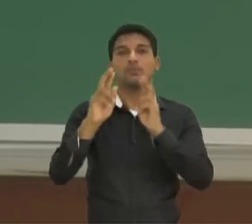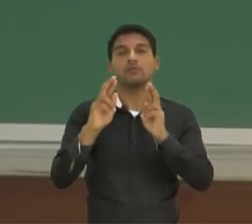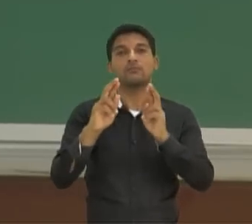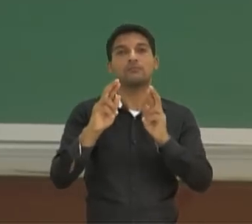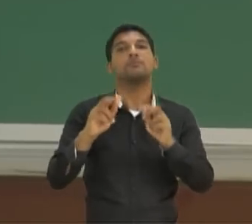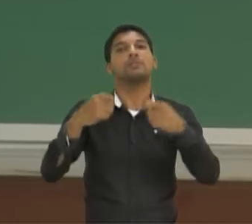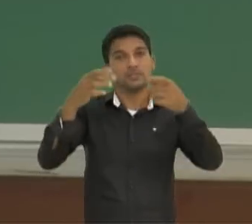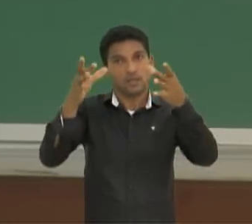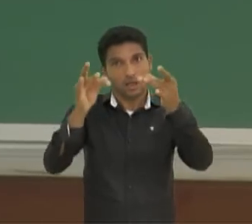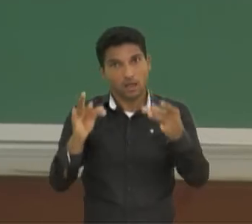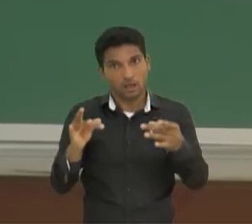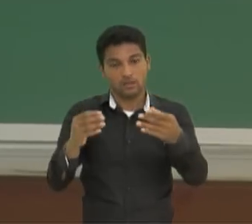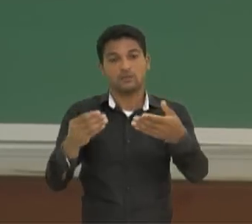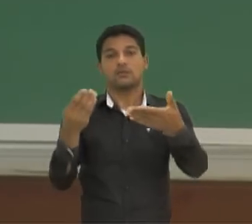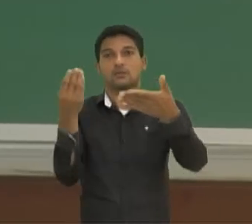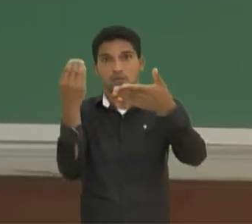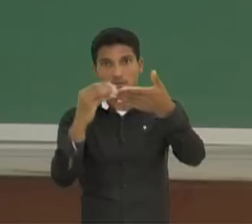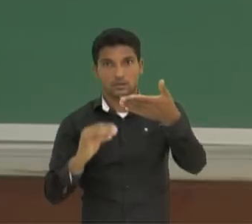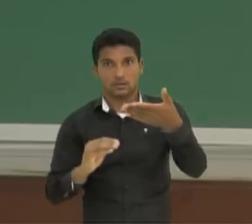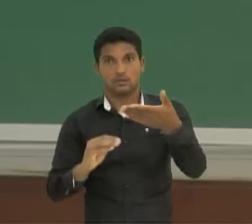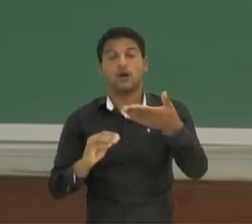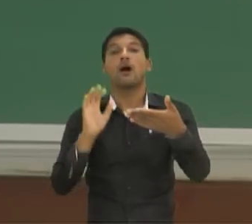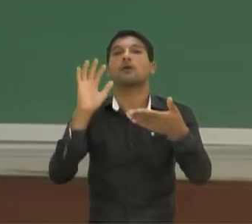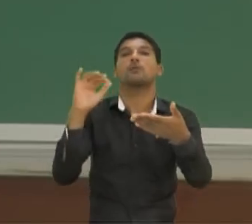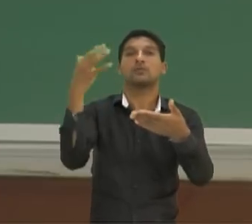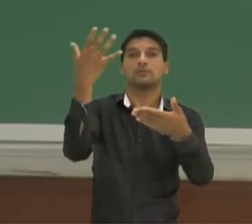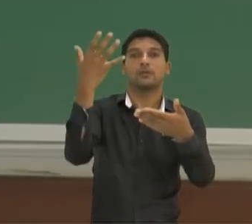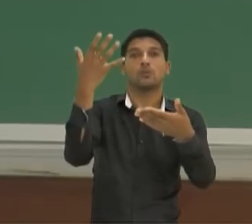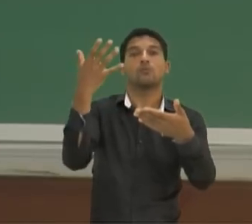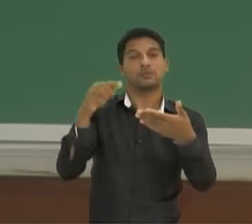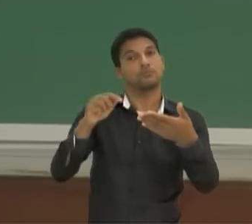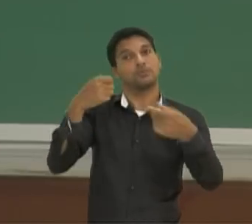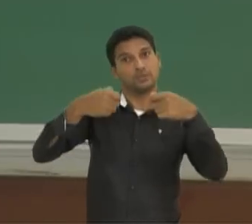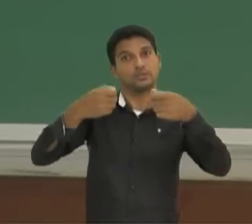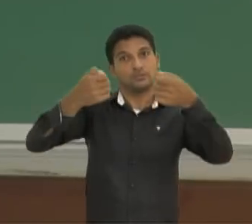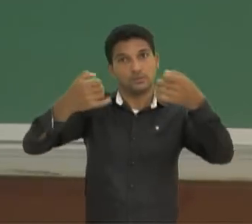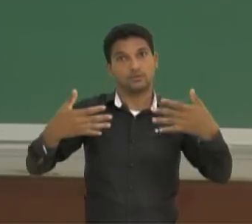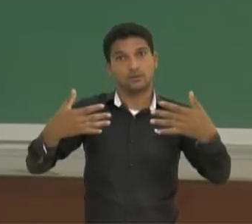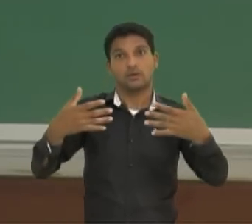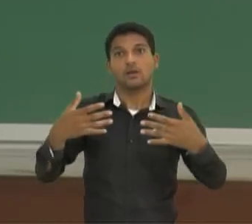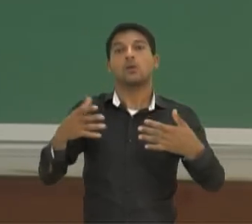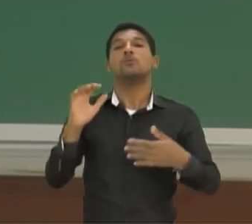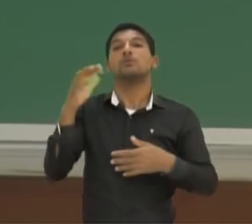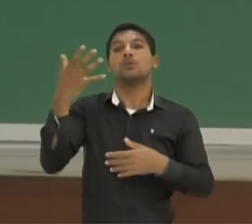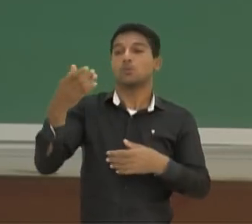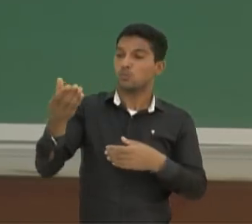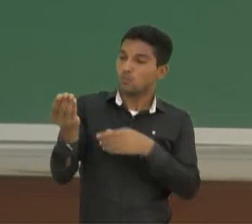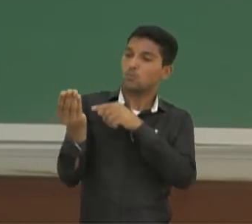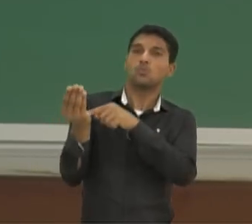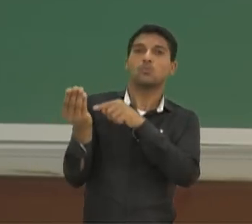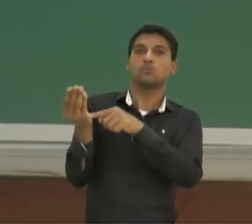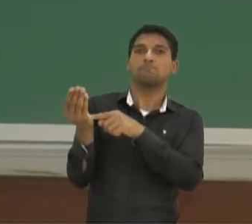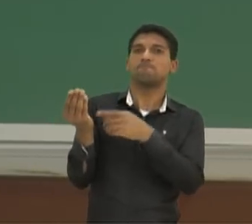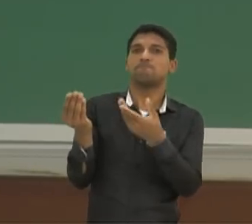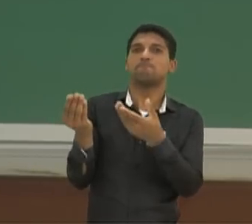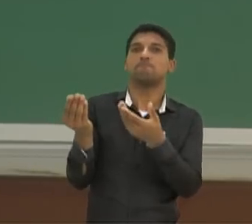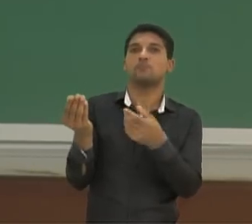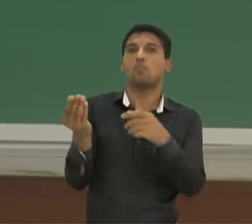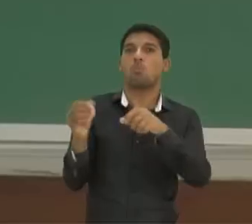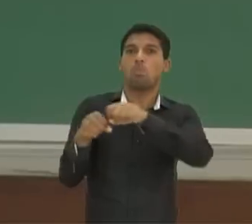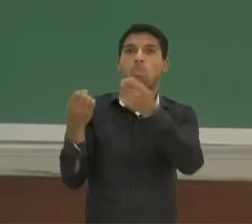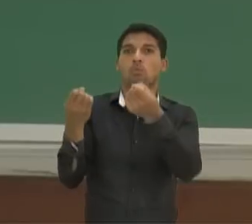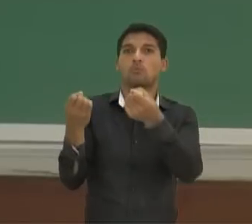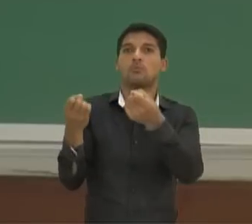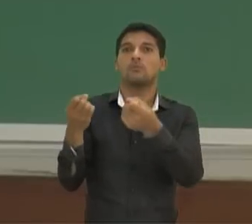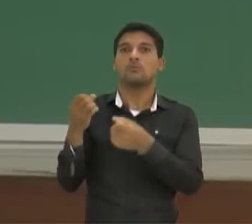ter que especificar, vou ter que detalhar o que houve, justificar os motivos pelos quais eu estou reclamando. Né? Qual é o objetivo da